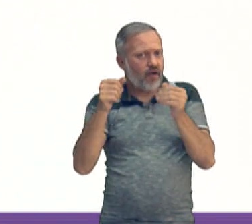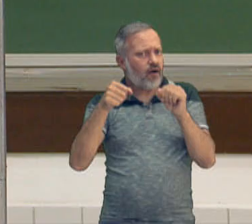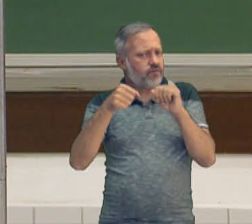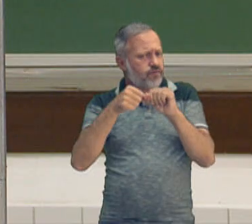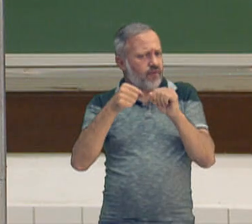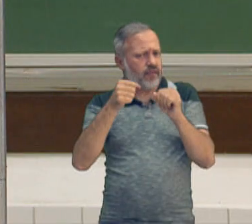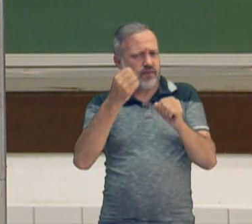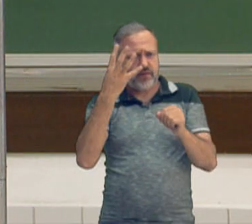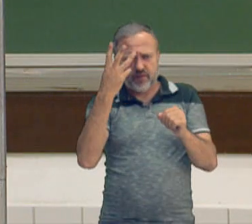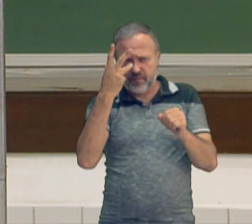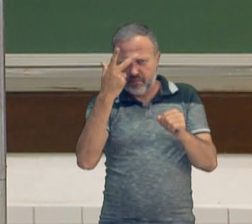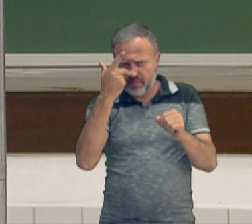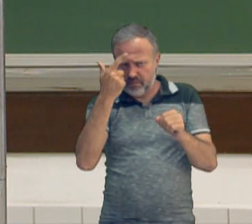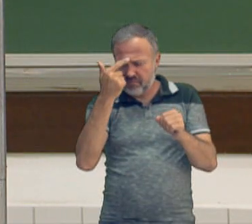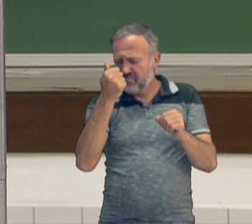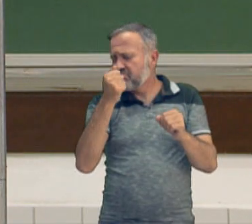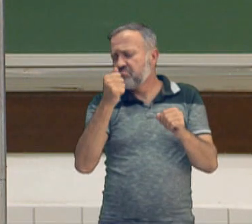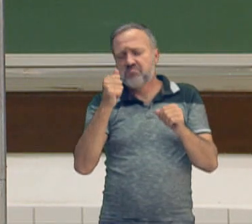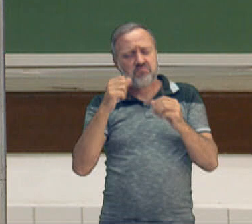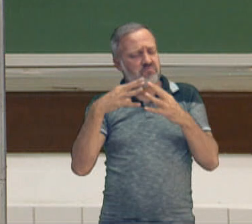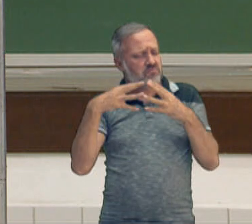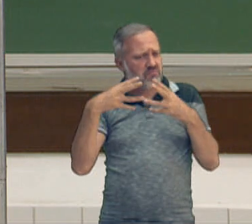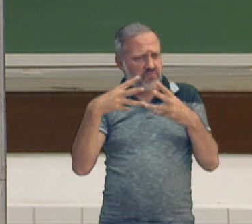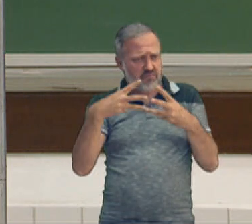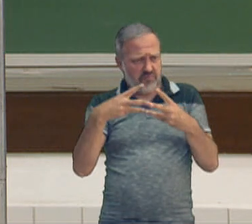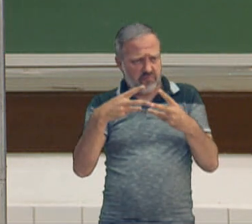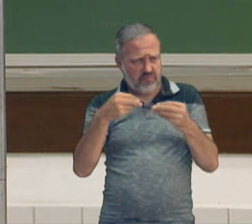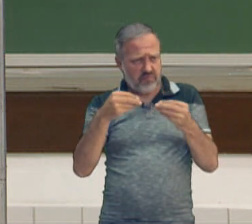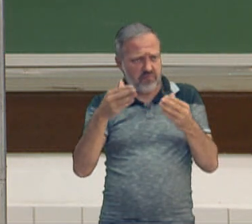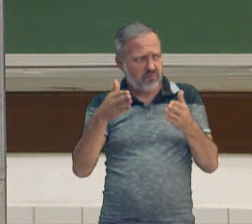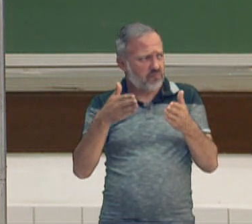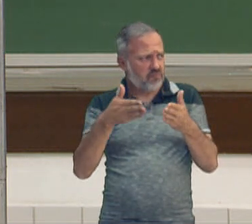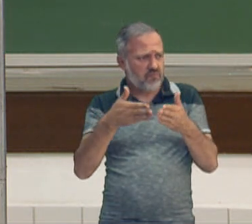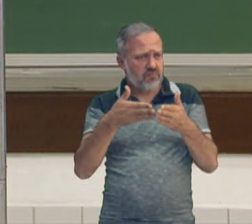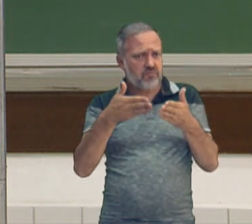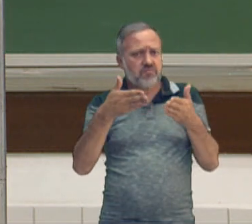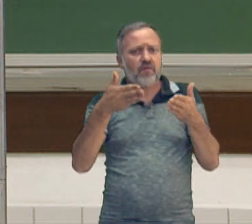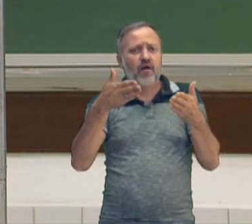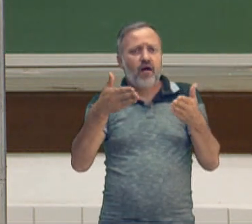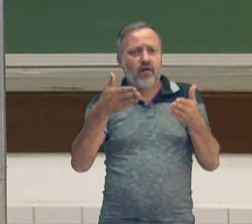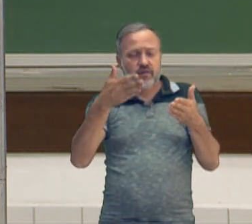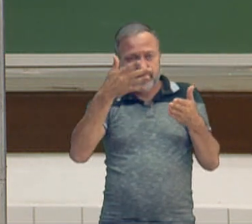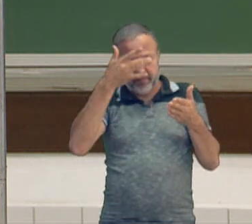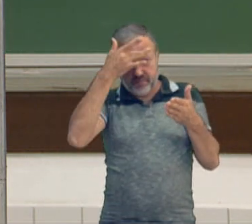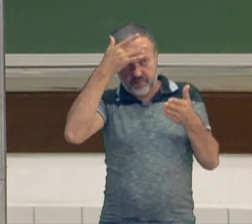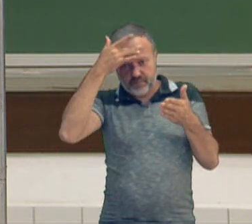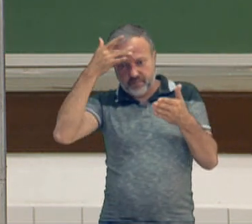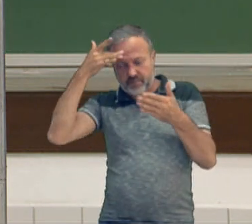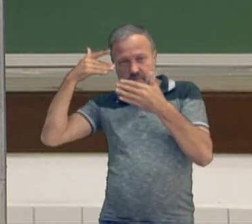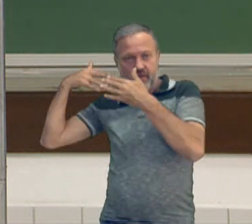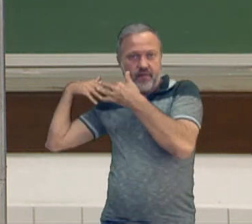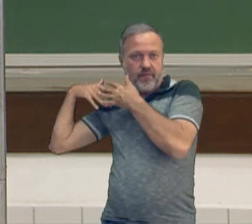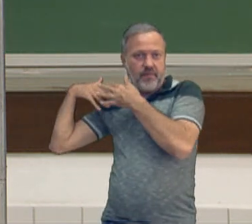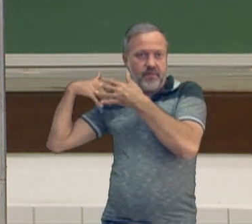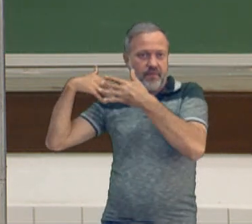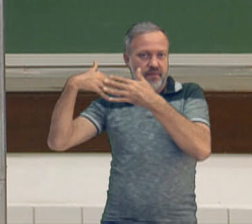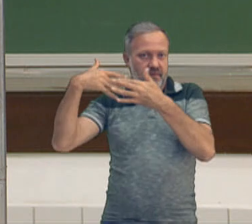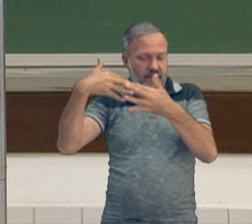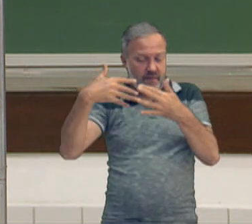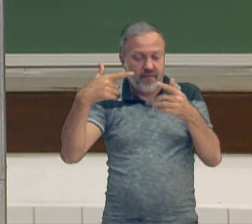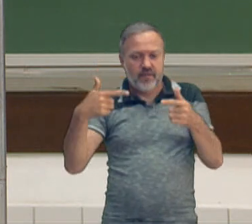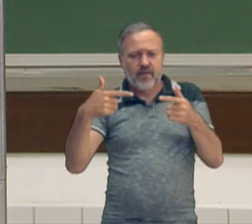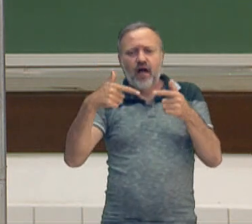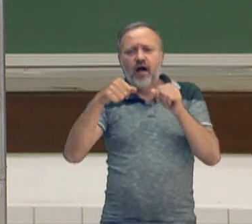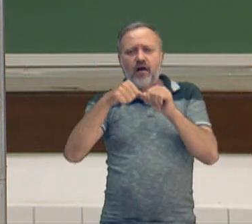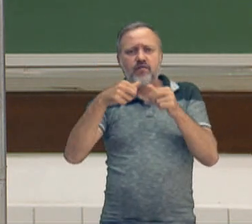e artísticas. Desde a origem da humanidade, parece que há uma preocupação humana em fazer objetos que, ao mesmo